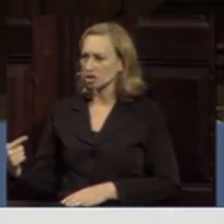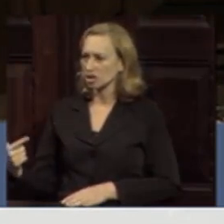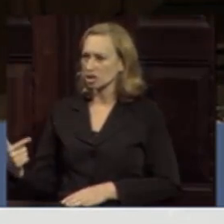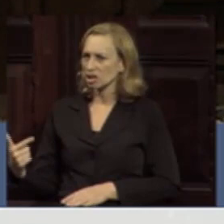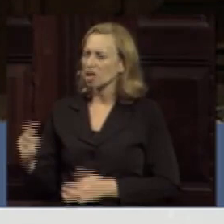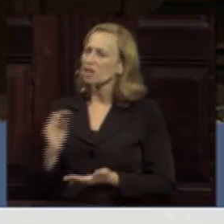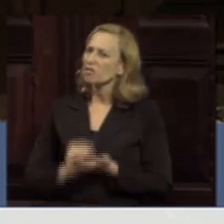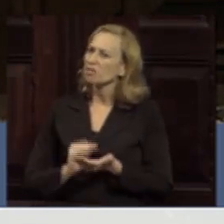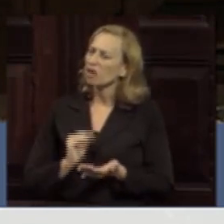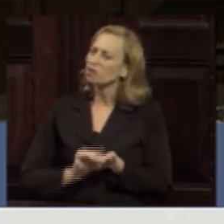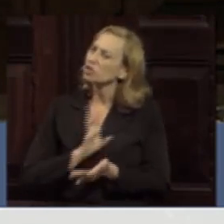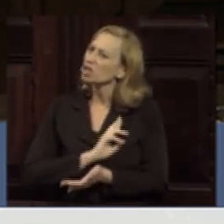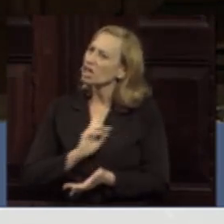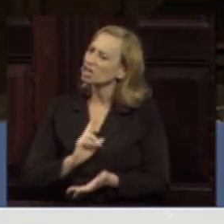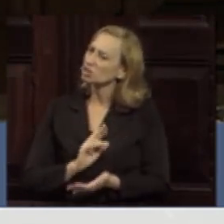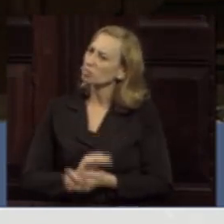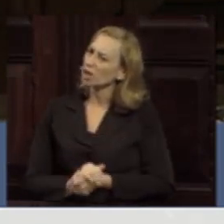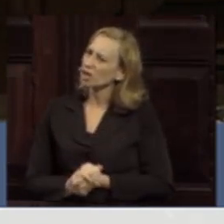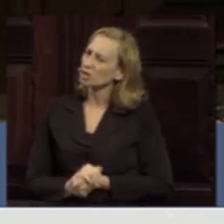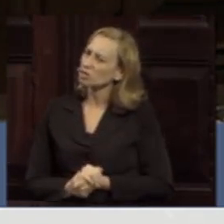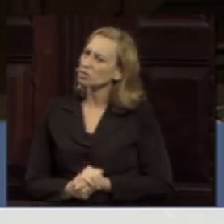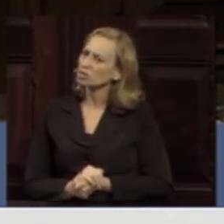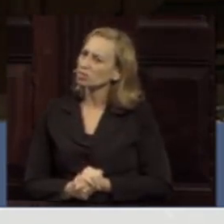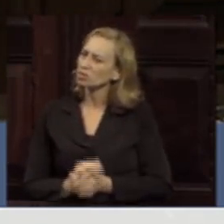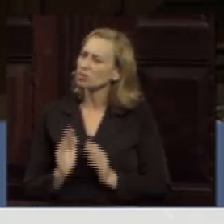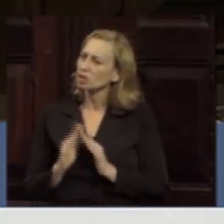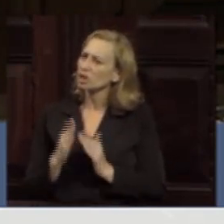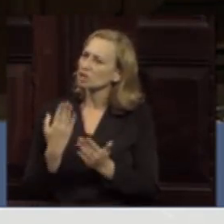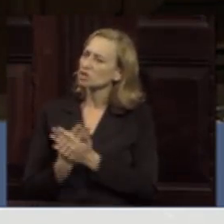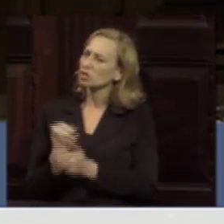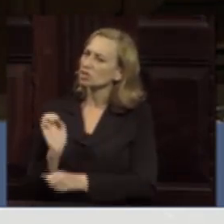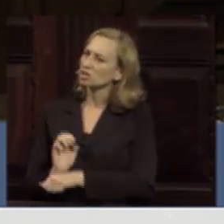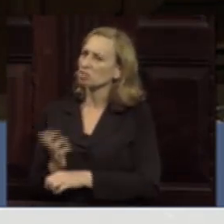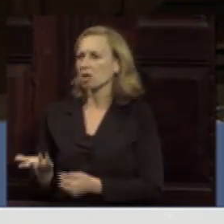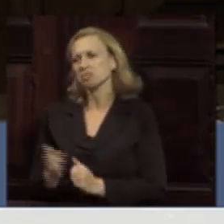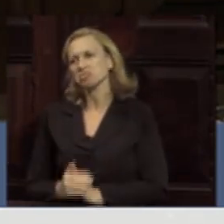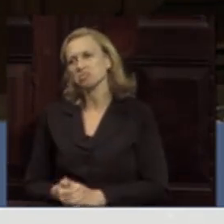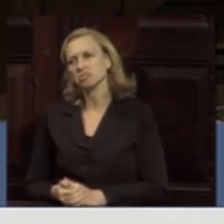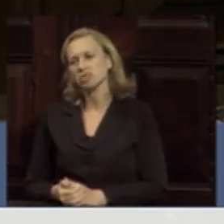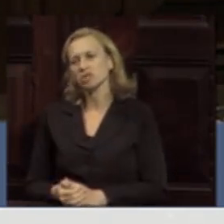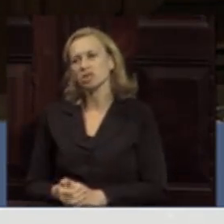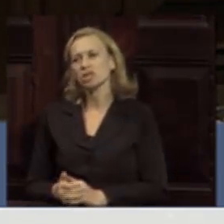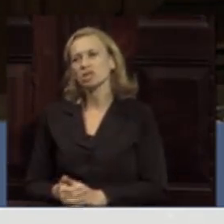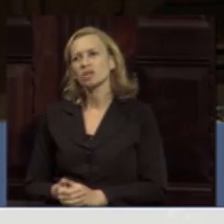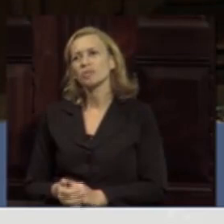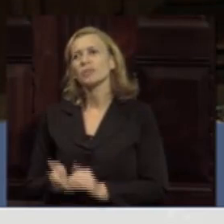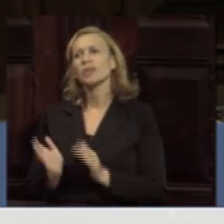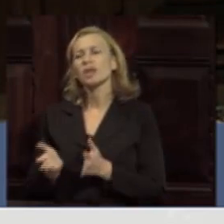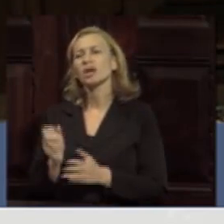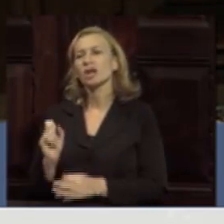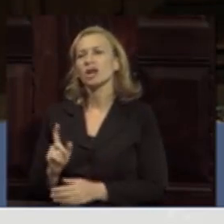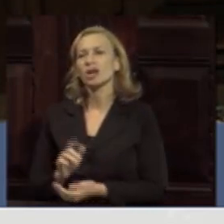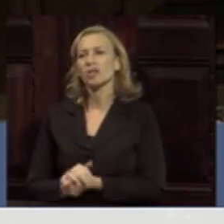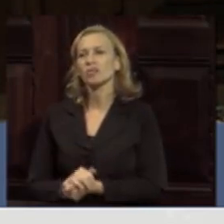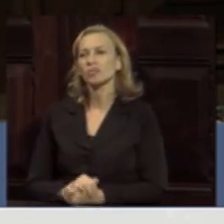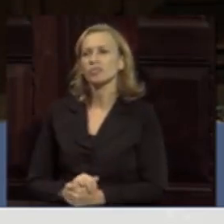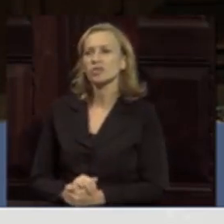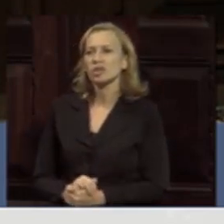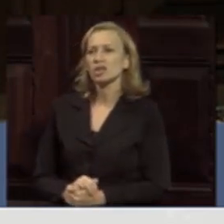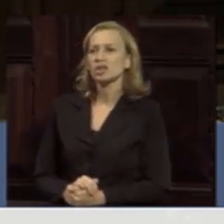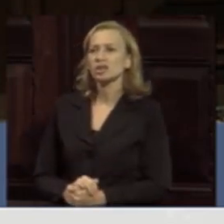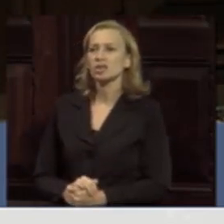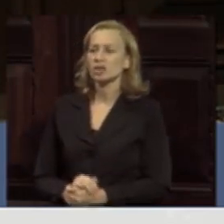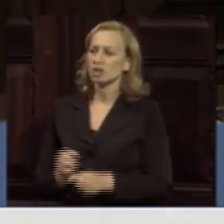uma norma fixada pela inspeção escolar estadual. Pois bem, e aí o paradoxo qual é? Turmas